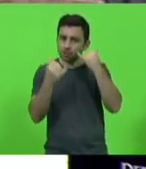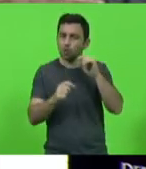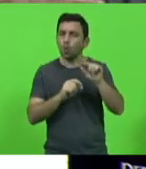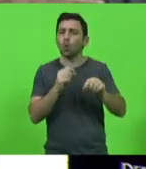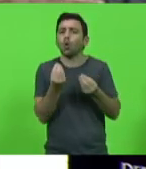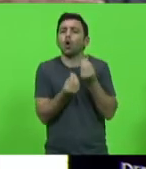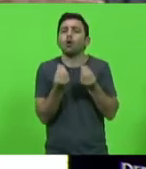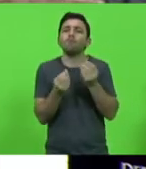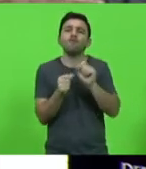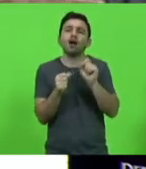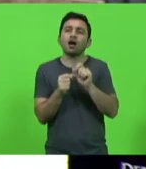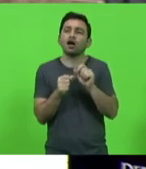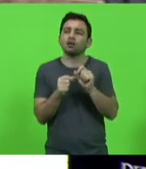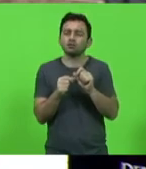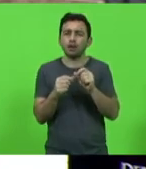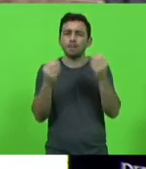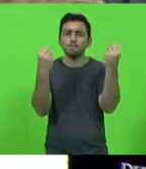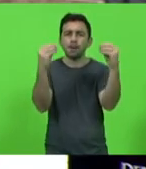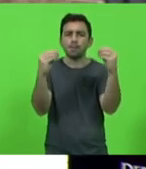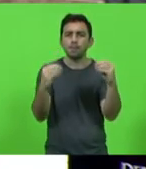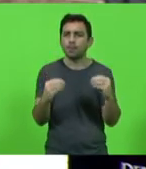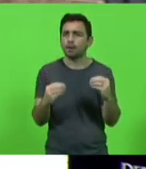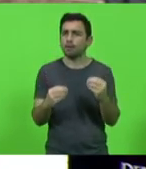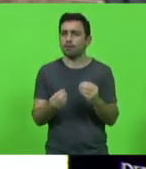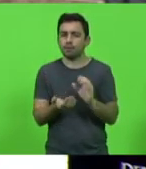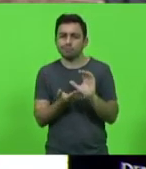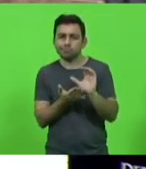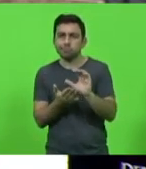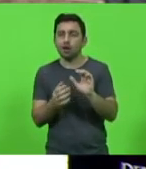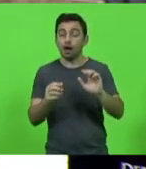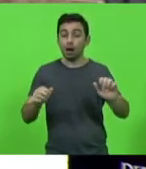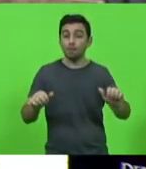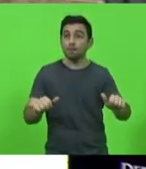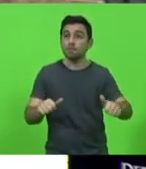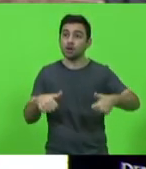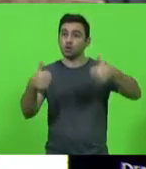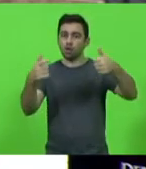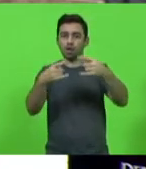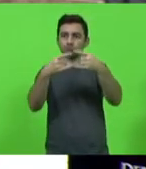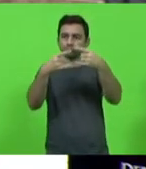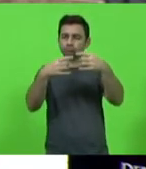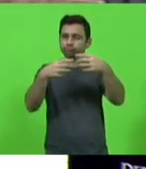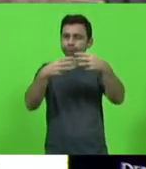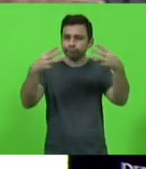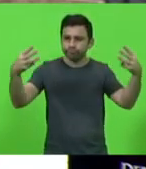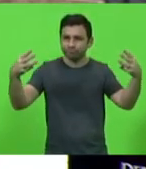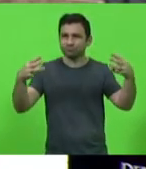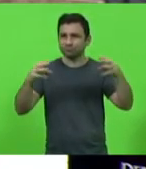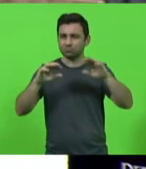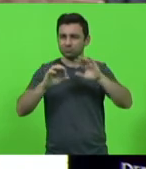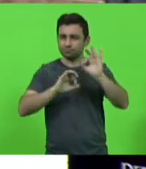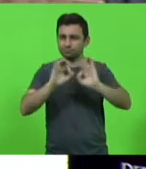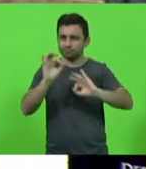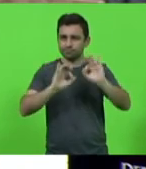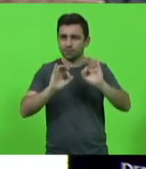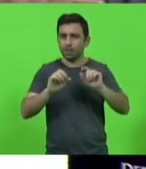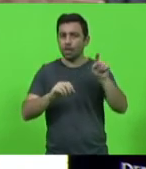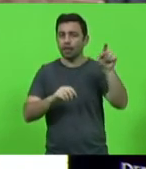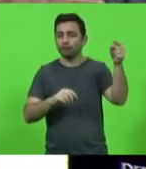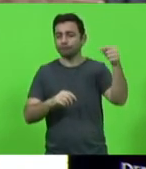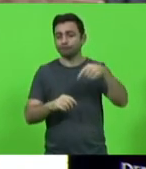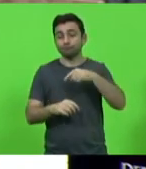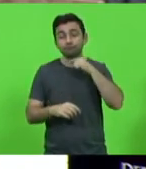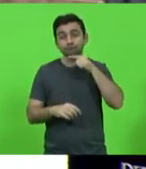investido, né? Onde a Celesc está investindo em aumento de rede trifásica. Ainda não conseguiu uma agenda para vir. Imagino